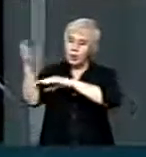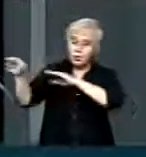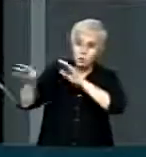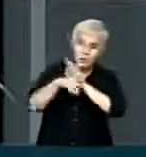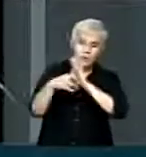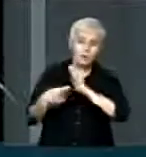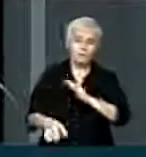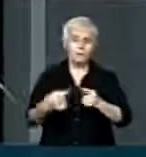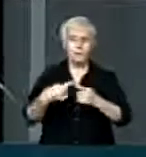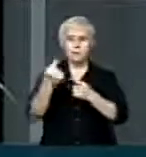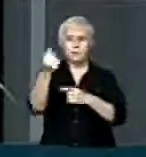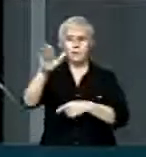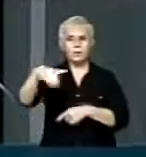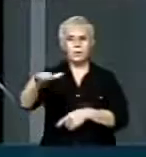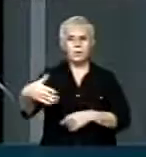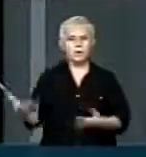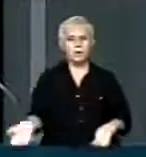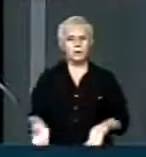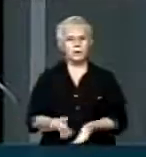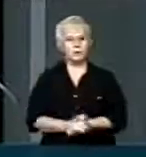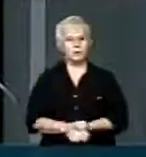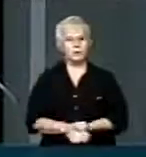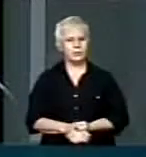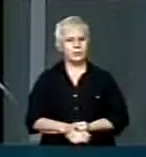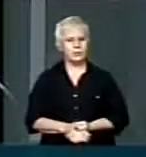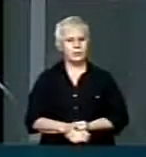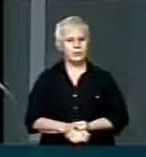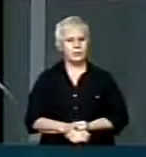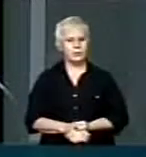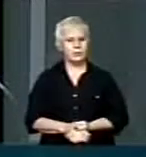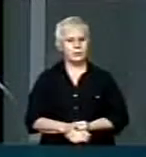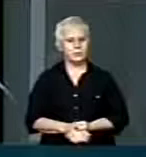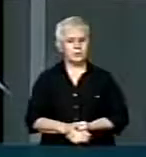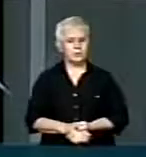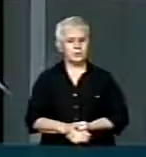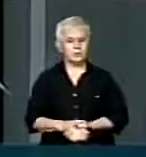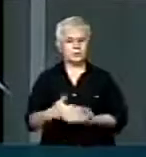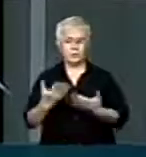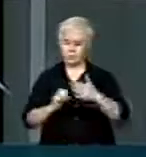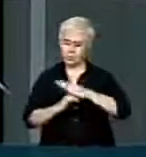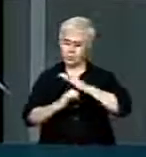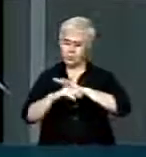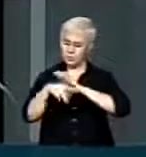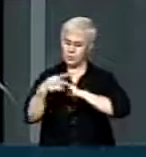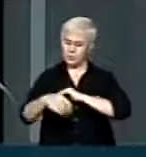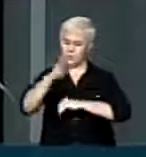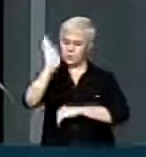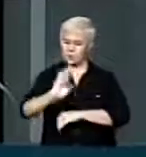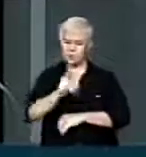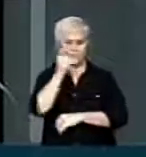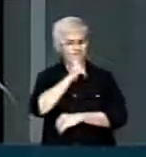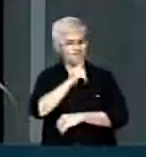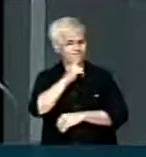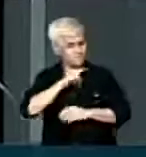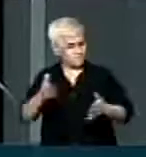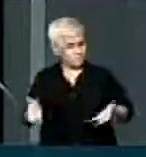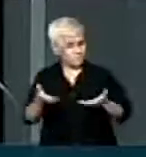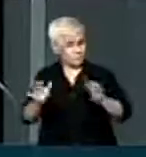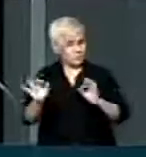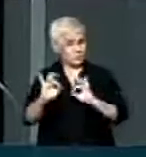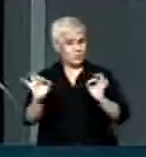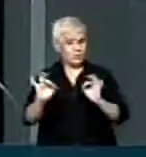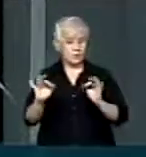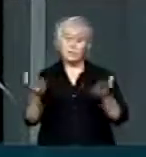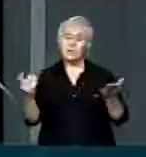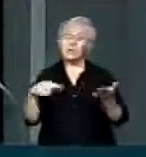porque o parque industrial brasileiro sucateado e o empresariado brasileiro sem estímulo. E aí nós acabamos nos tornando